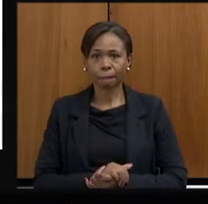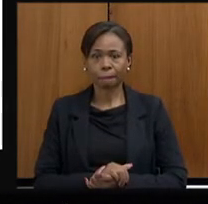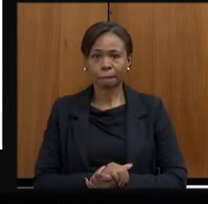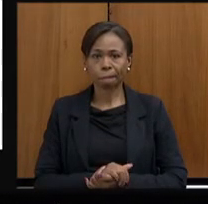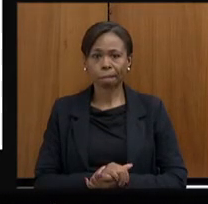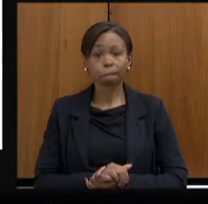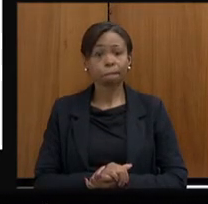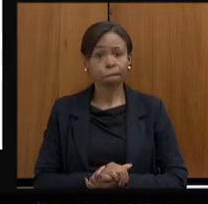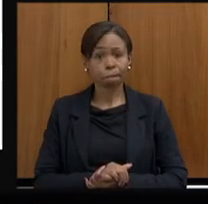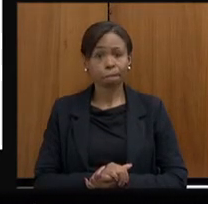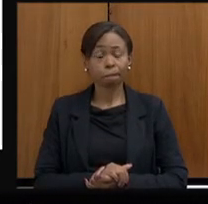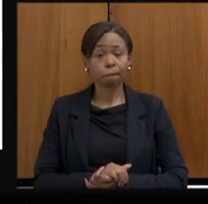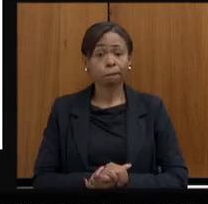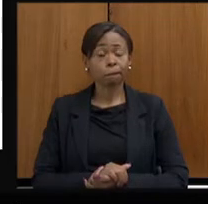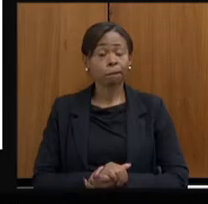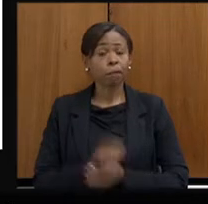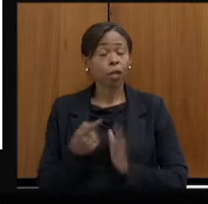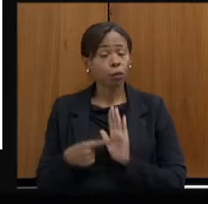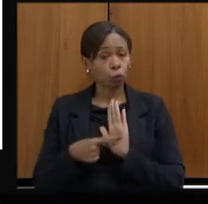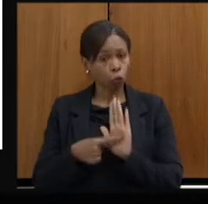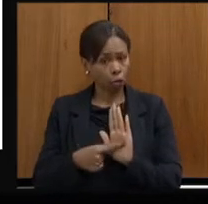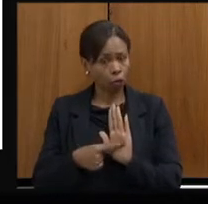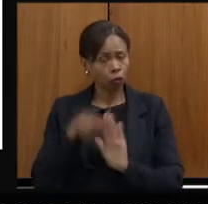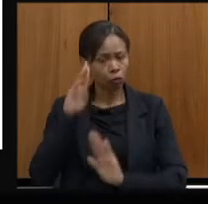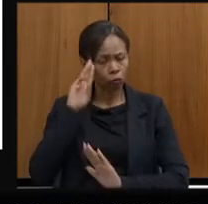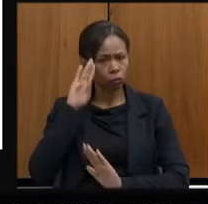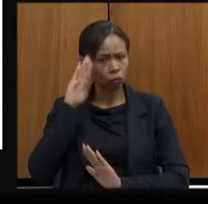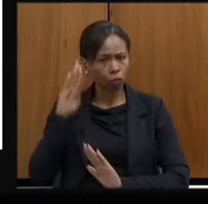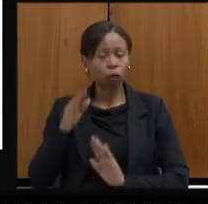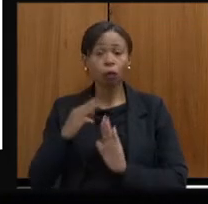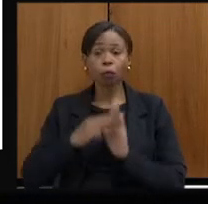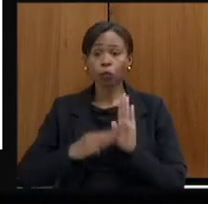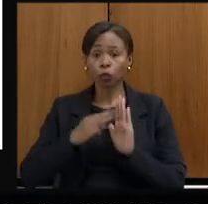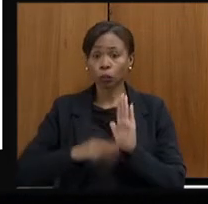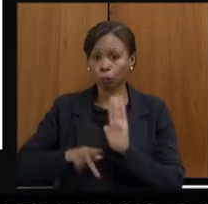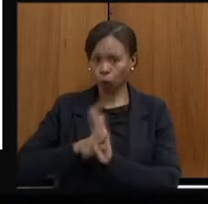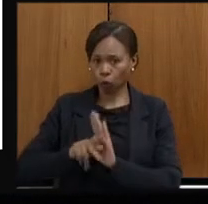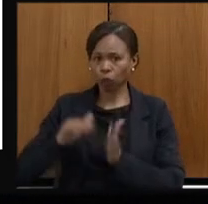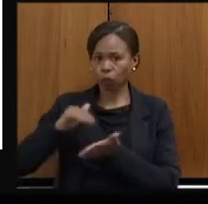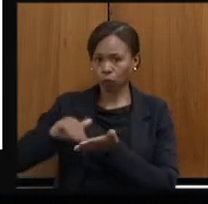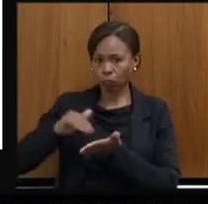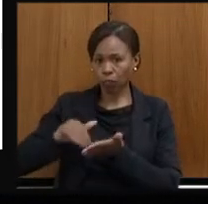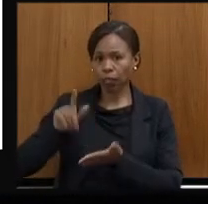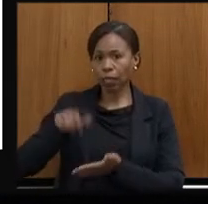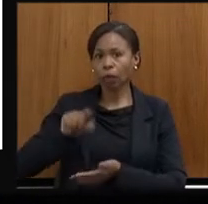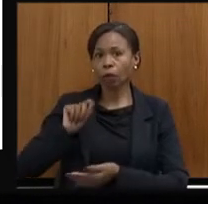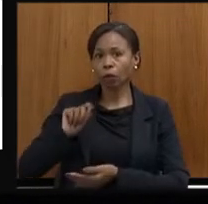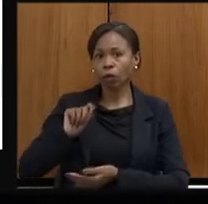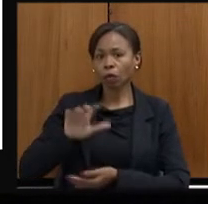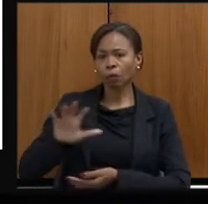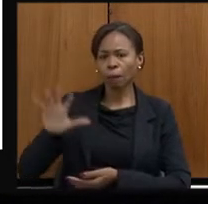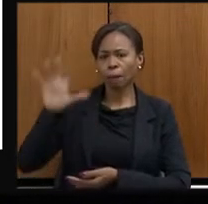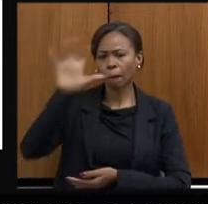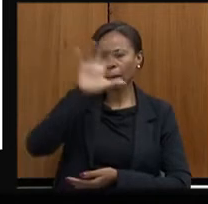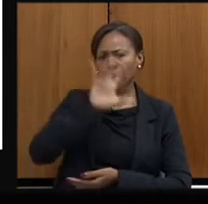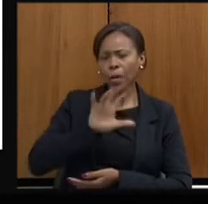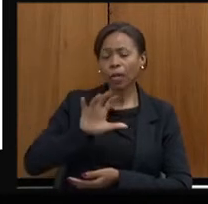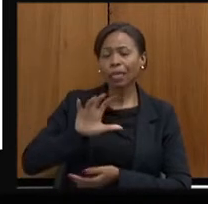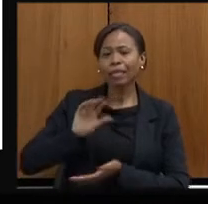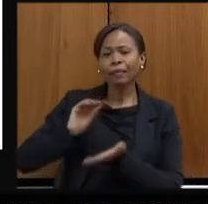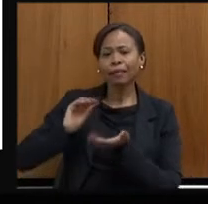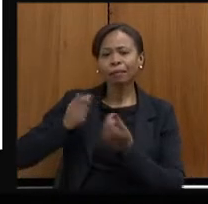Eu gostaria de dar um destaque de uma metodologia desenvolvida pela CEDES, que é o mapa de demanda por educação